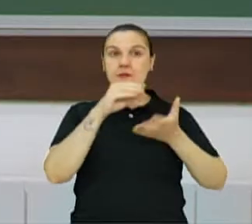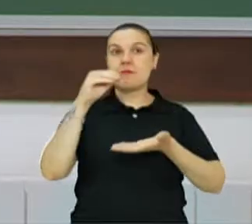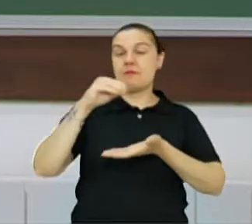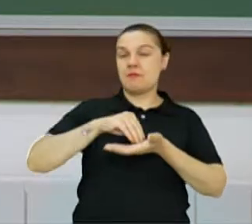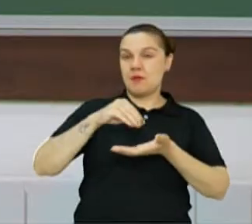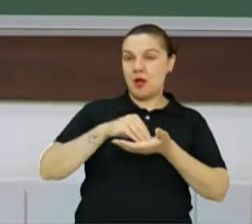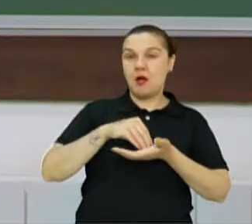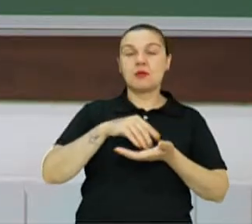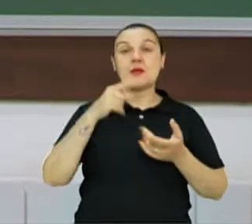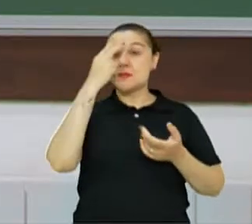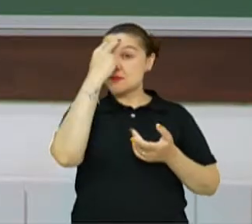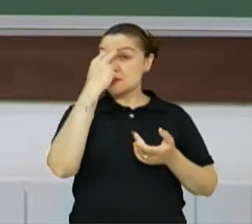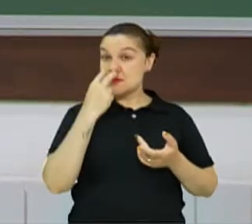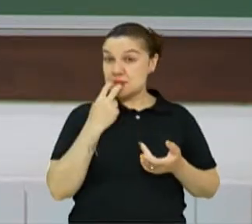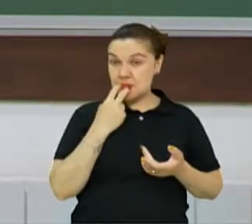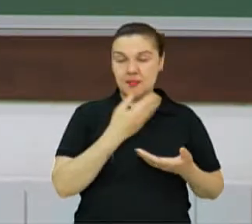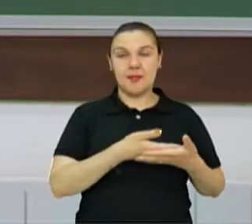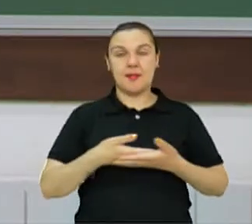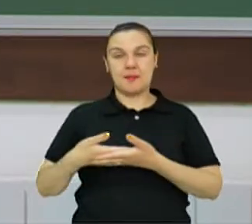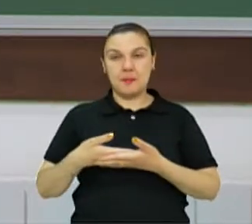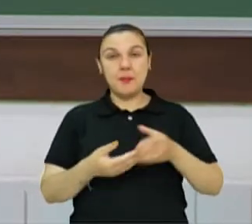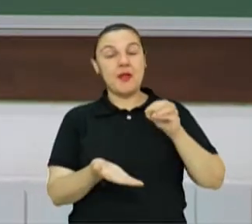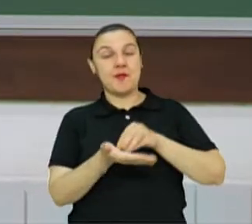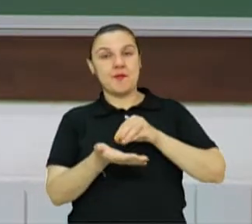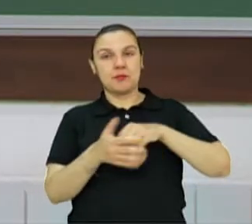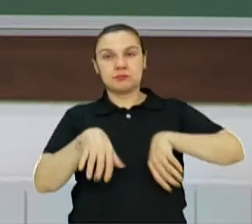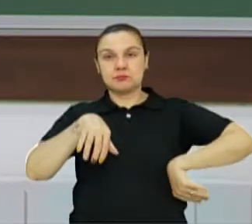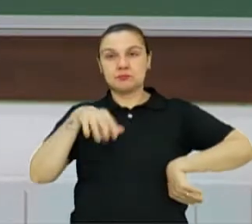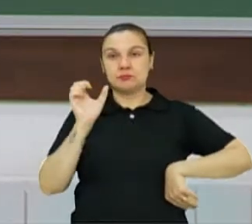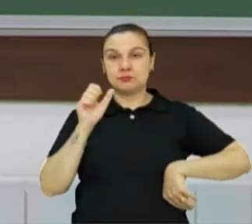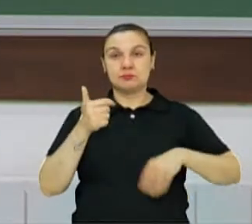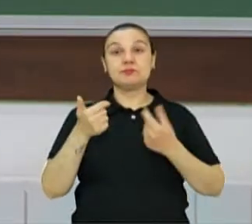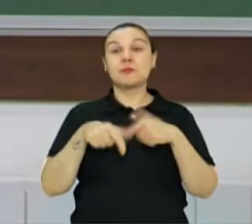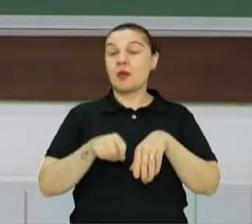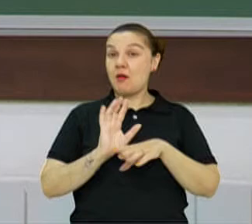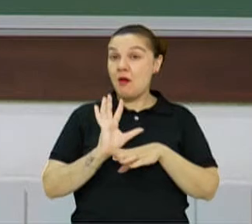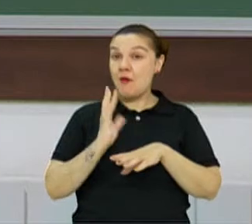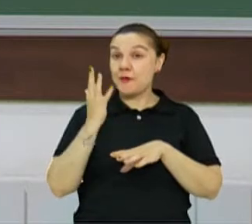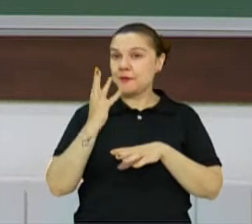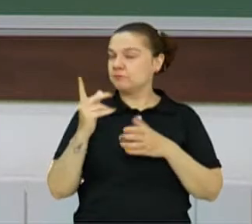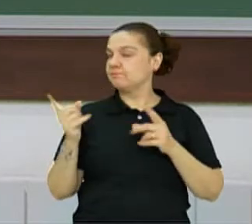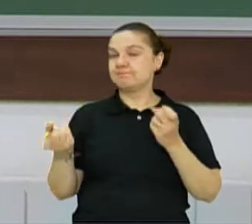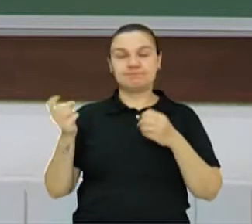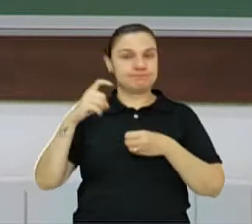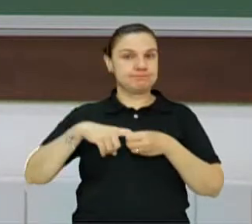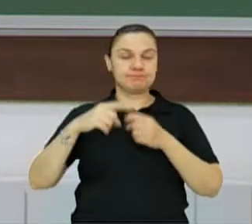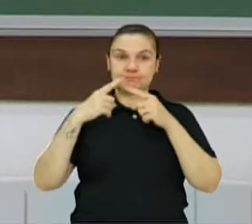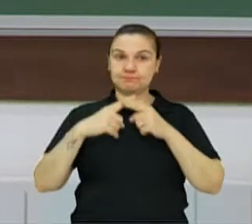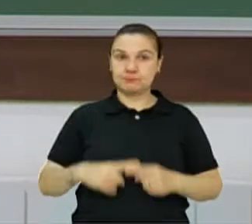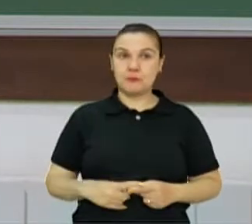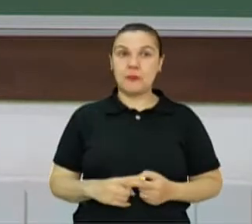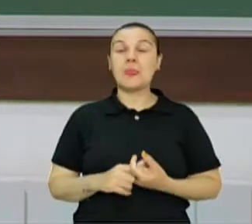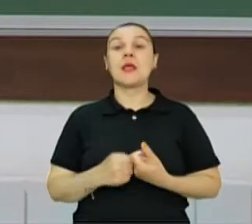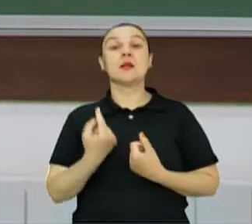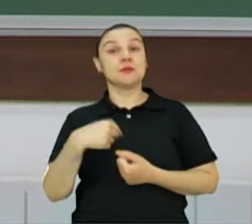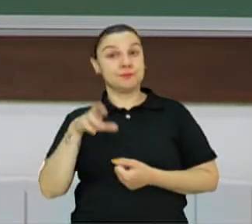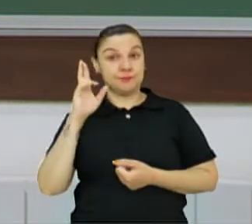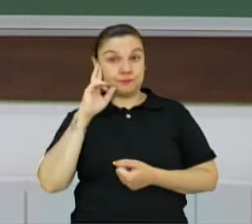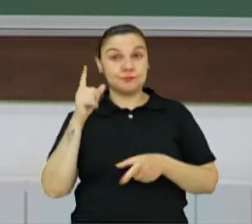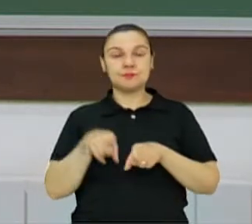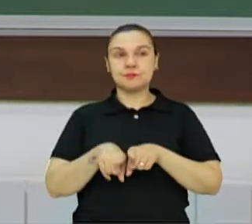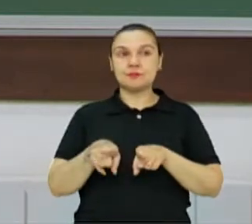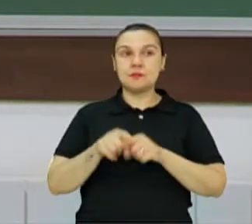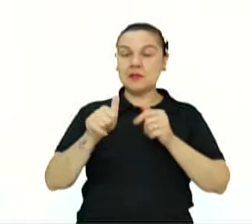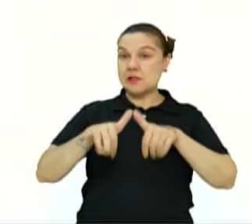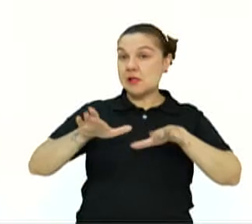formação, cegueira nessa criança. Então são consequências, né, irreversíveis. Por isso que,